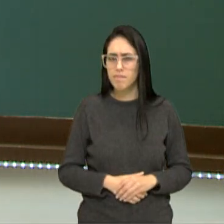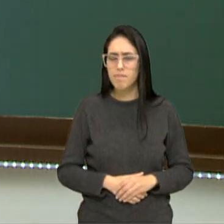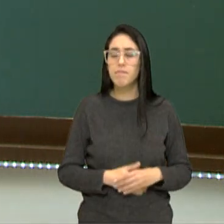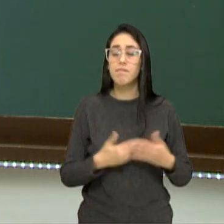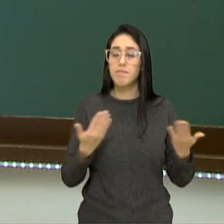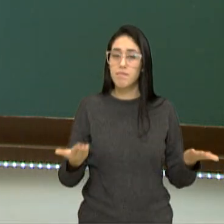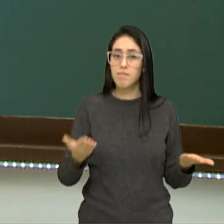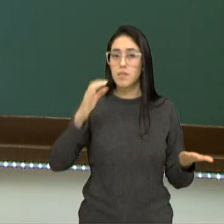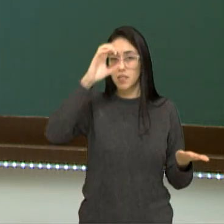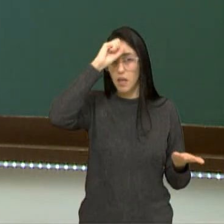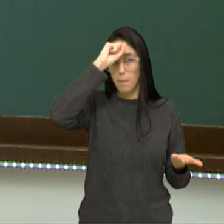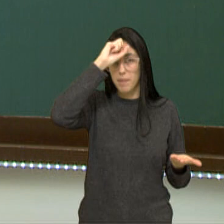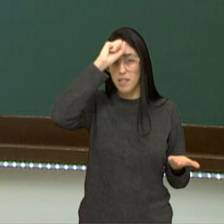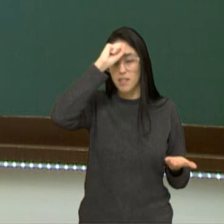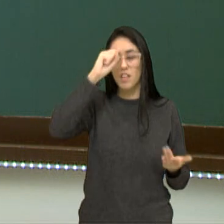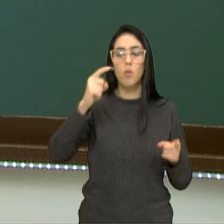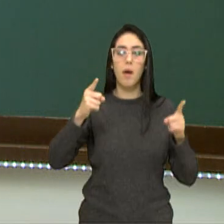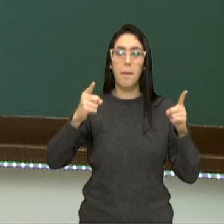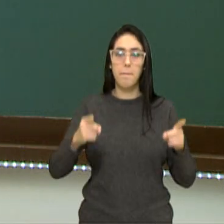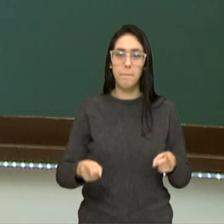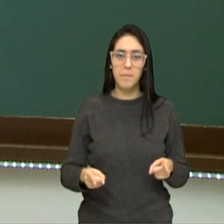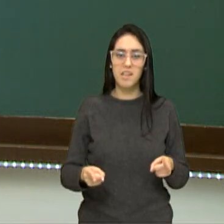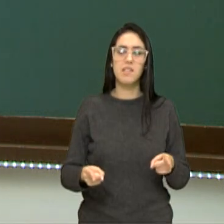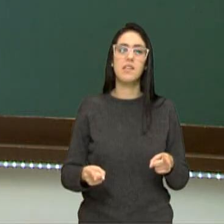gente relembrou, né? Matriz